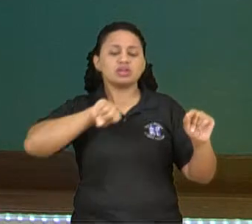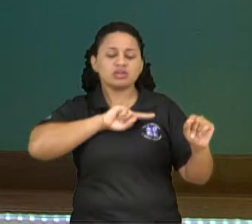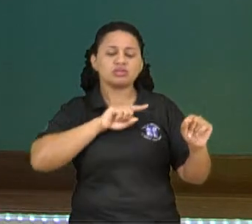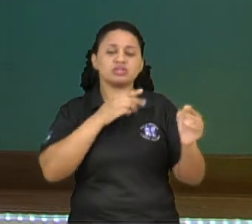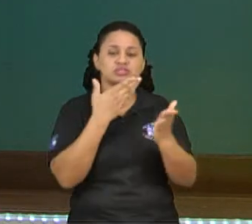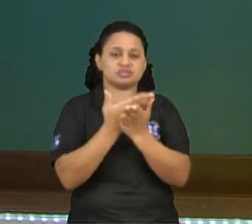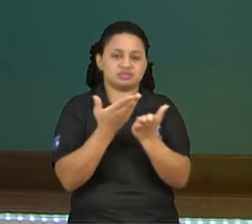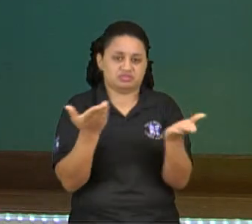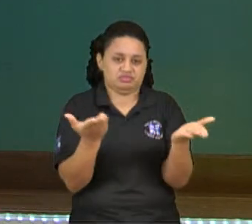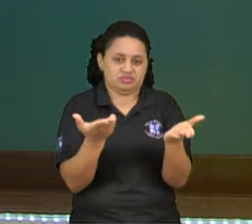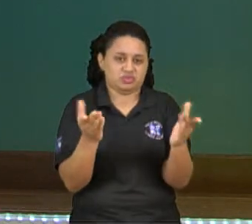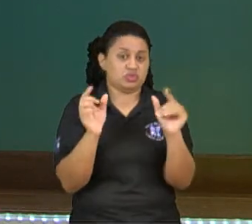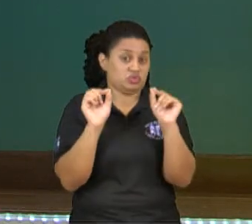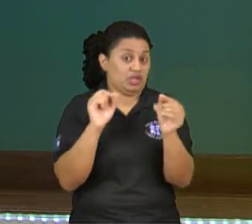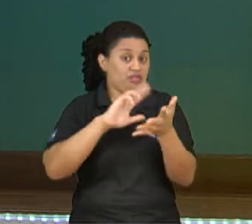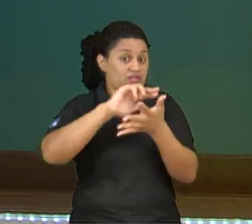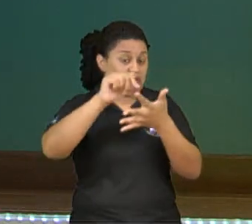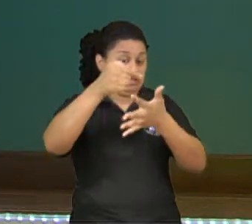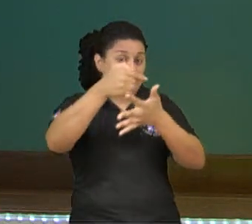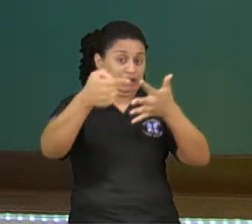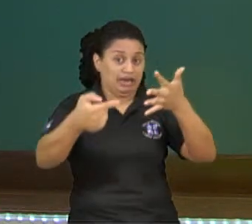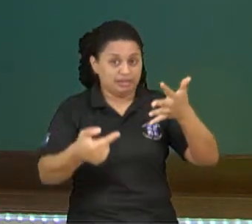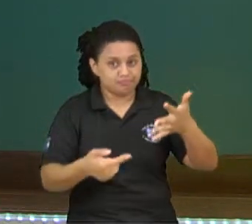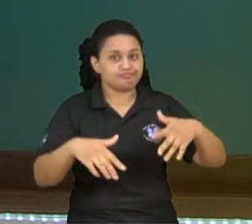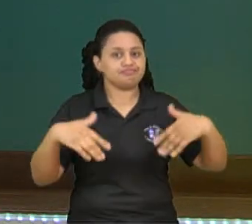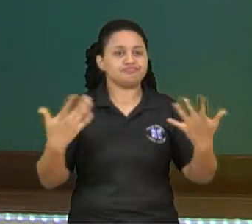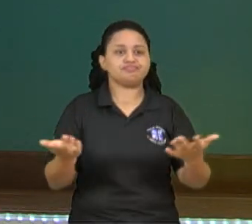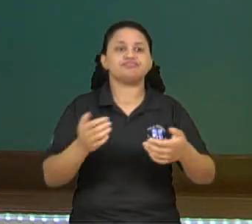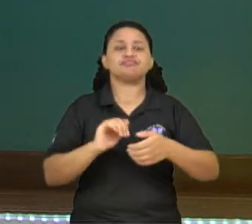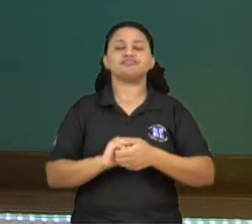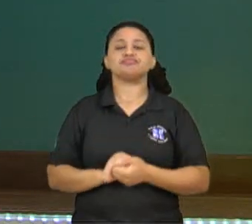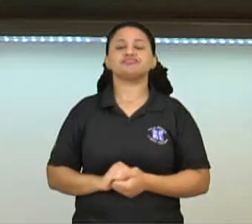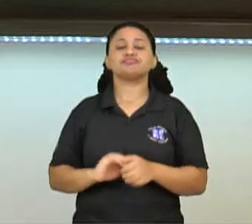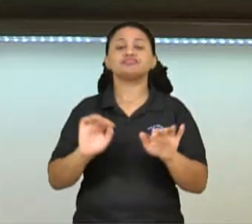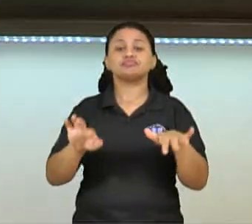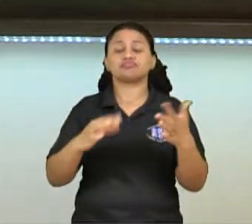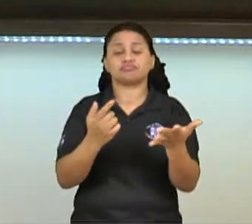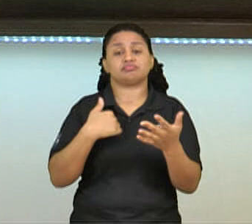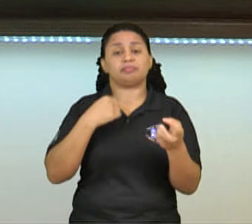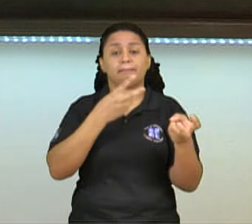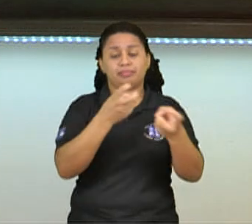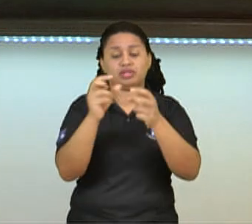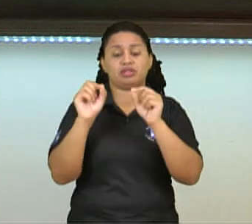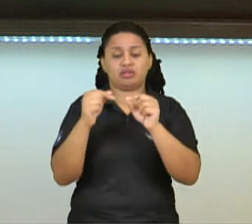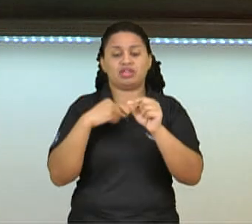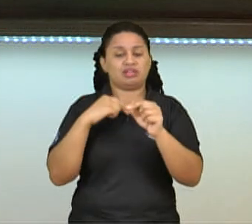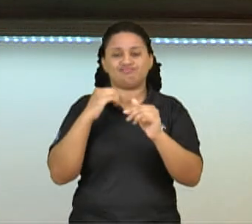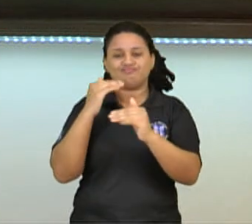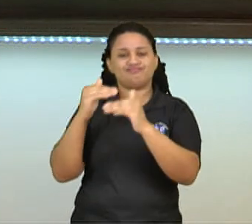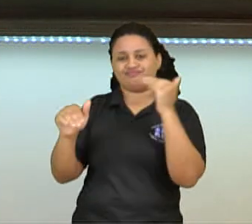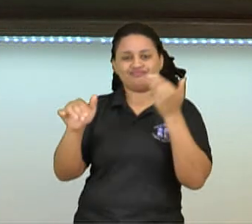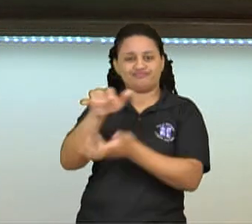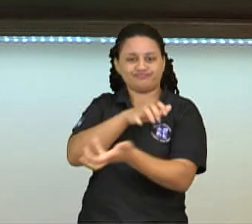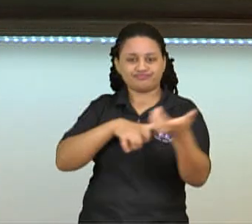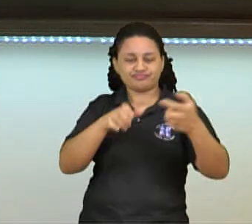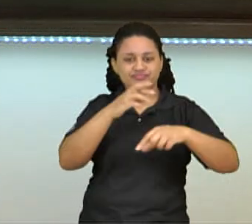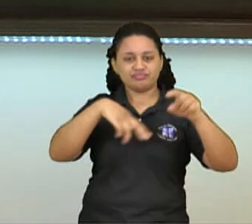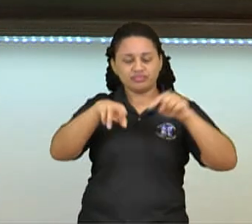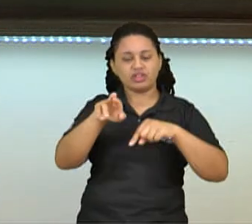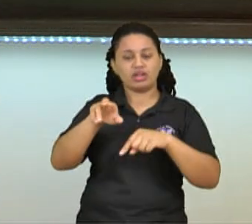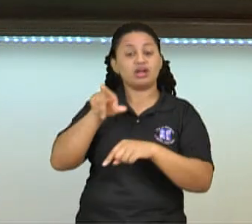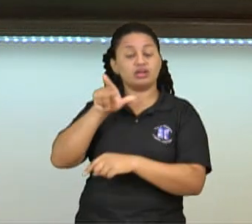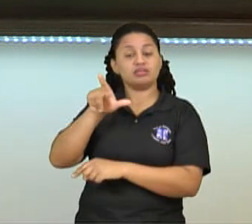viu nessa aula? É muita coisa, hein? A gente viu que com a Contra-Reforma, desejo de Luís